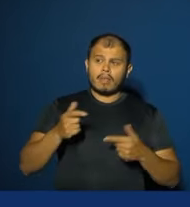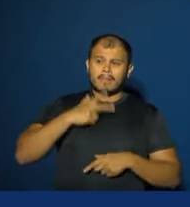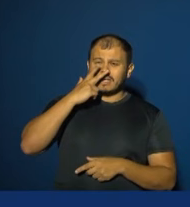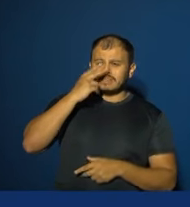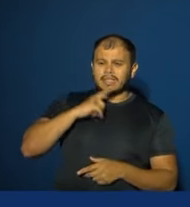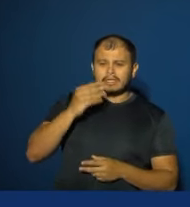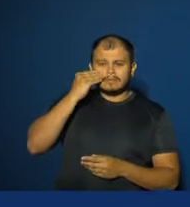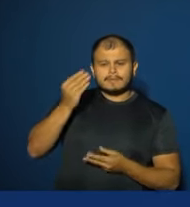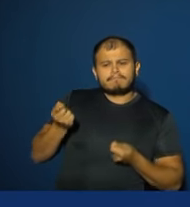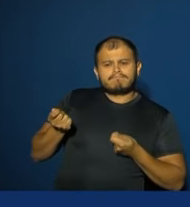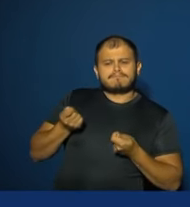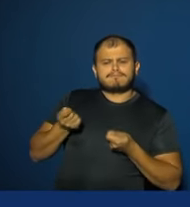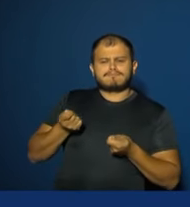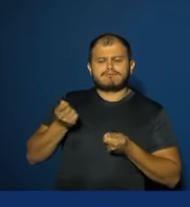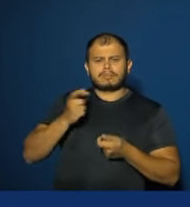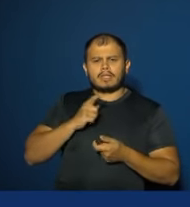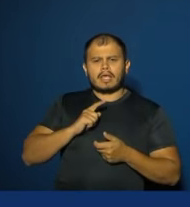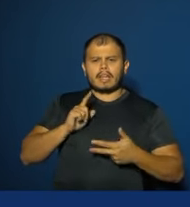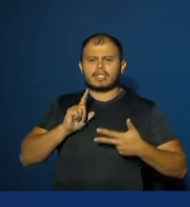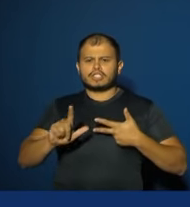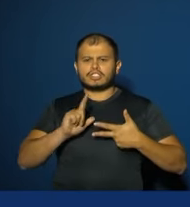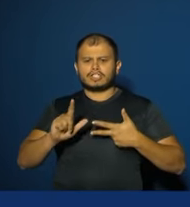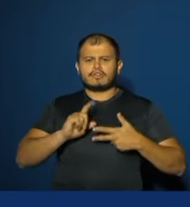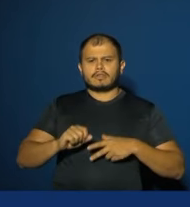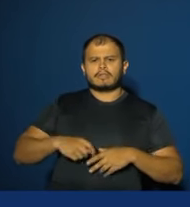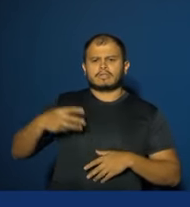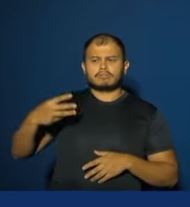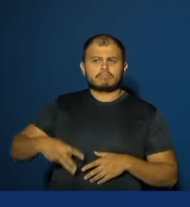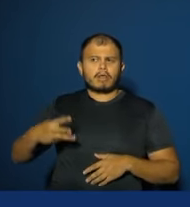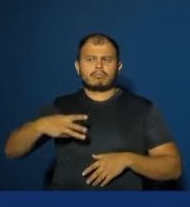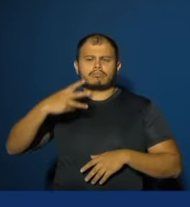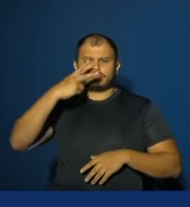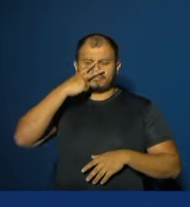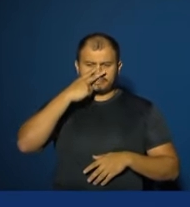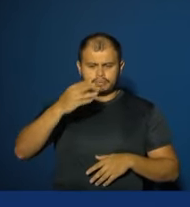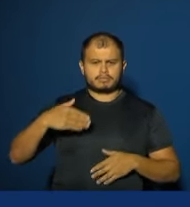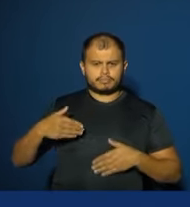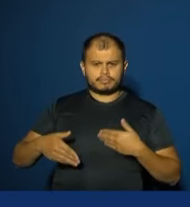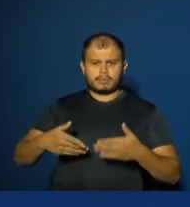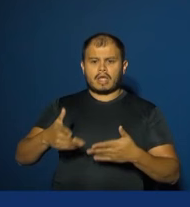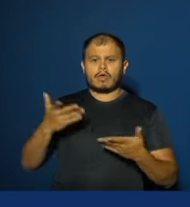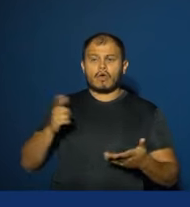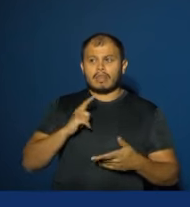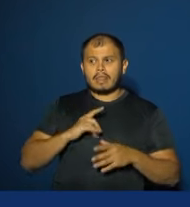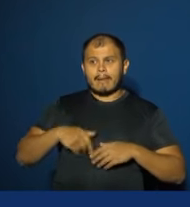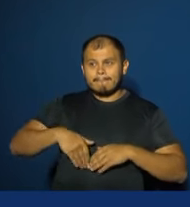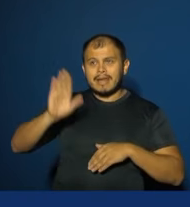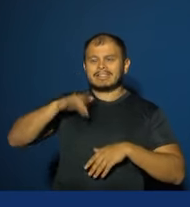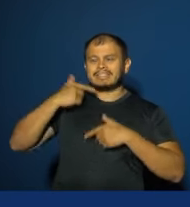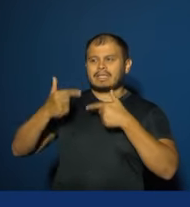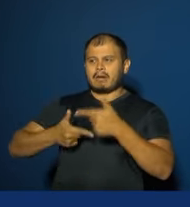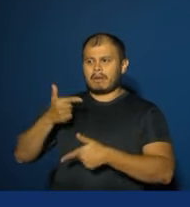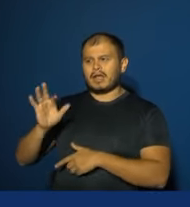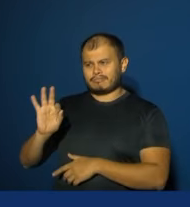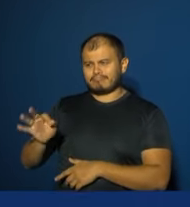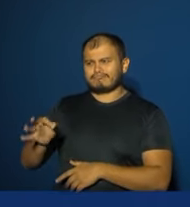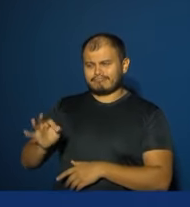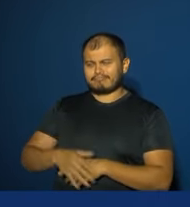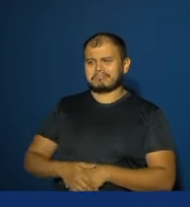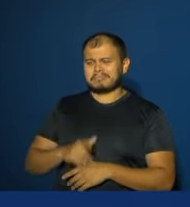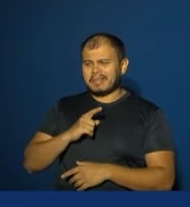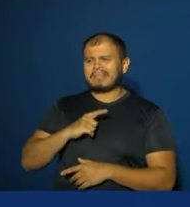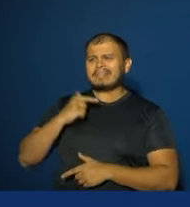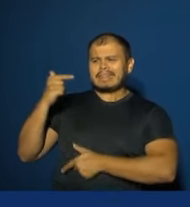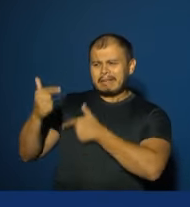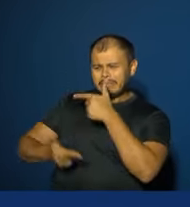que terceirizou ali para o legislativo a agenda, né, num determinado momento. Agora está dando muito mais trabalho, né, ministro? Deu